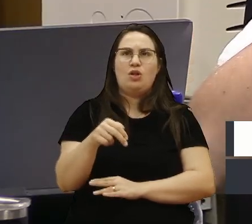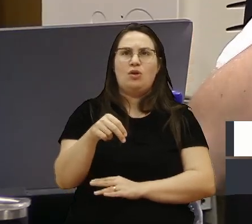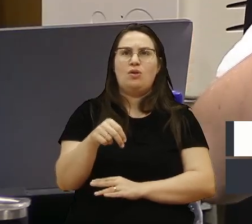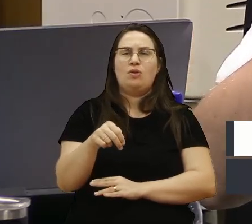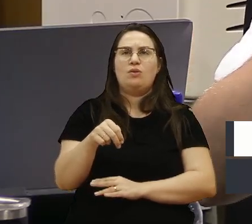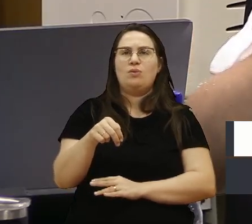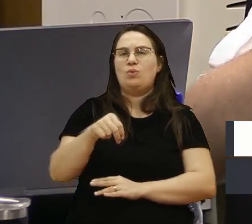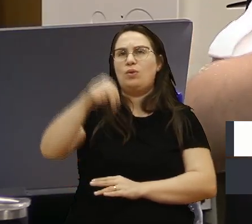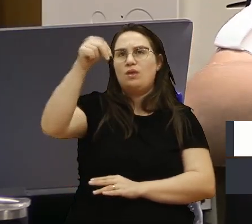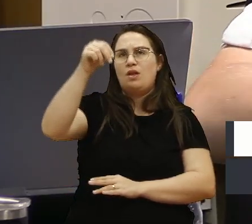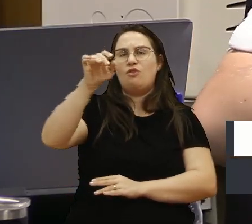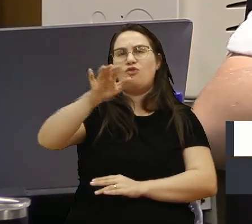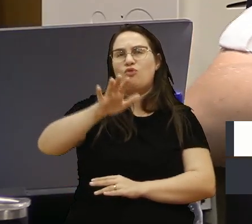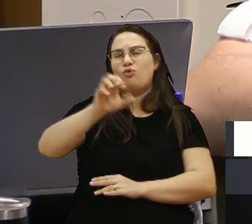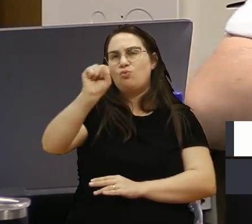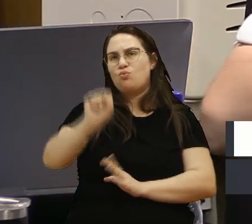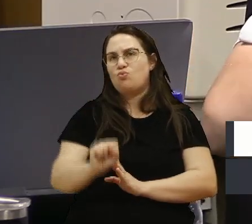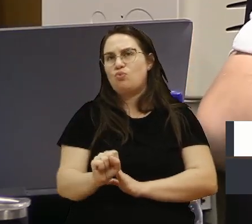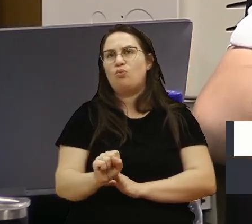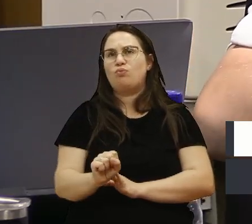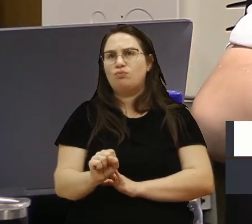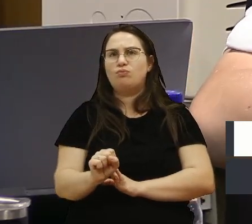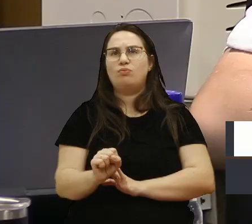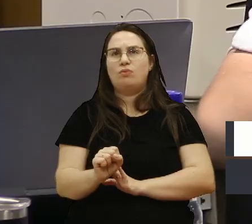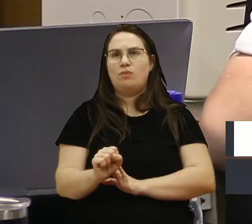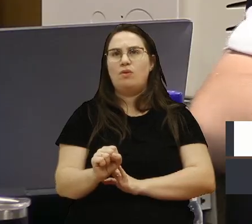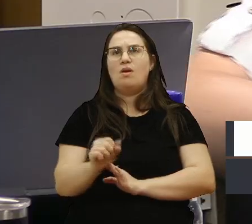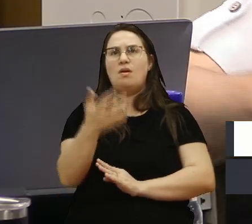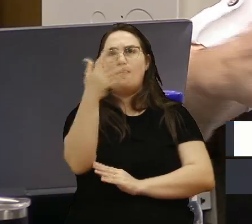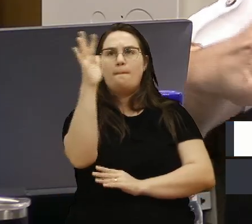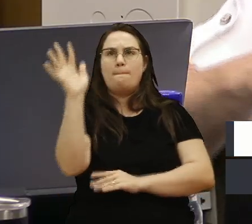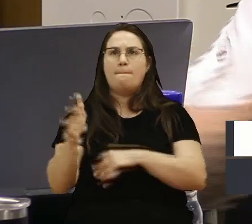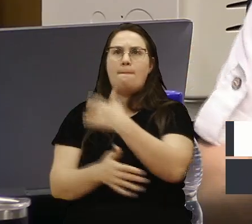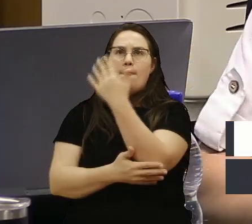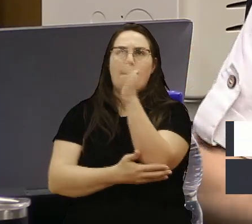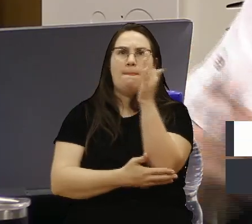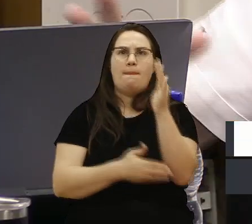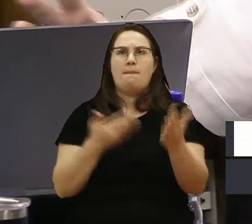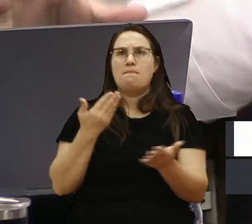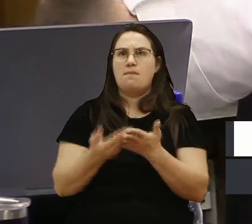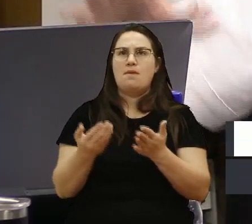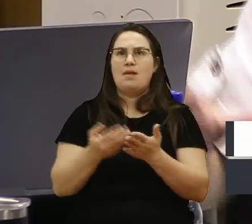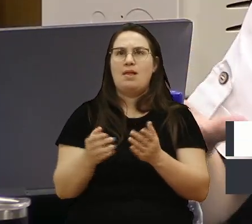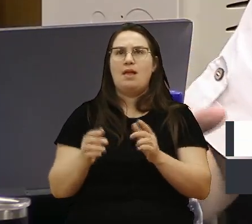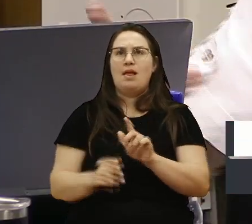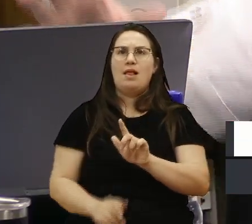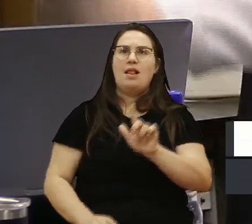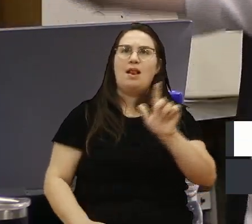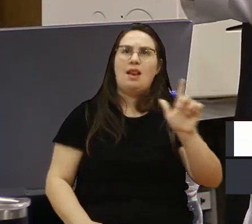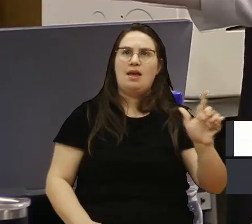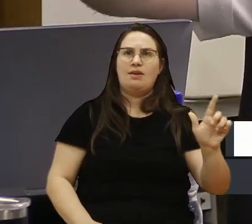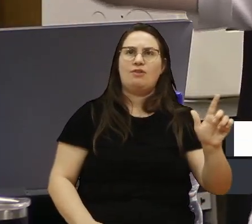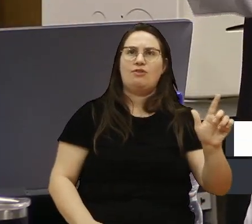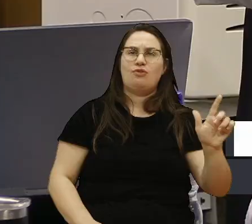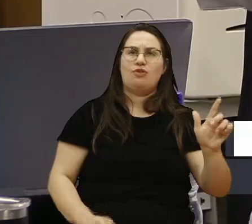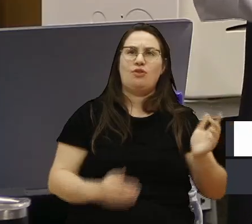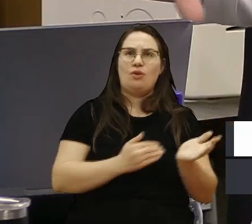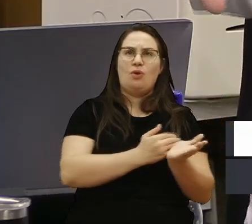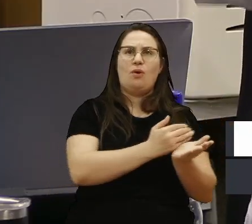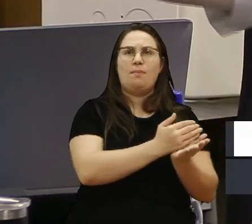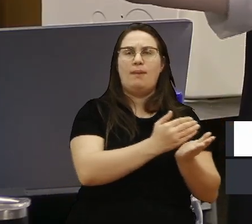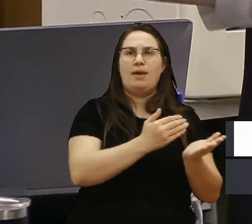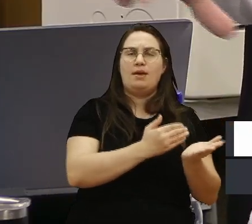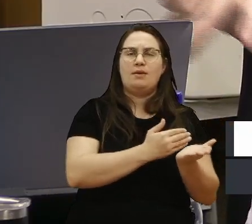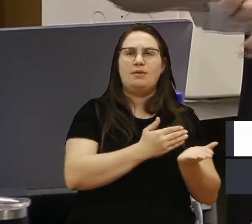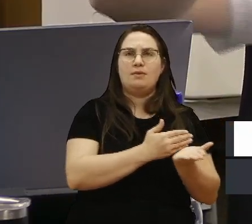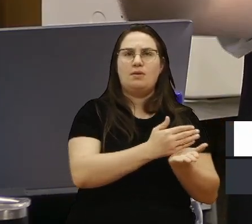Sul. Está diretamente relacionado à principal floresta que nós perdemos, que ela é a leste do Brasil. Começa no Rio Grande do Sul, acaba na Bahia, né? Se a gente for